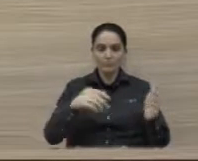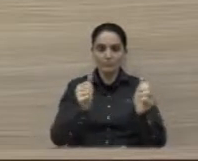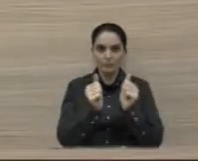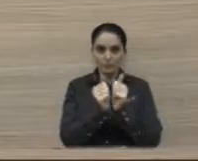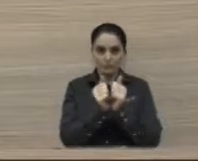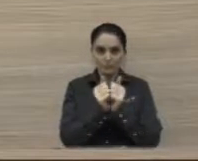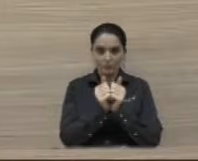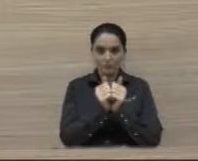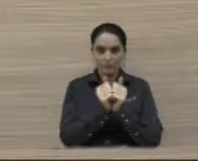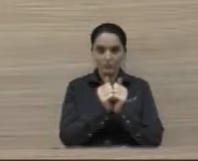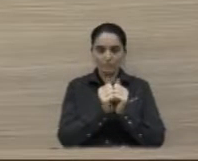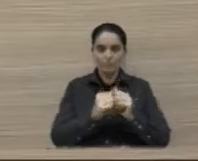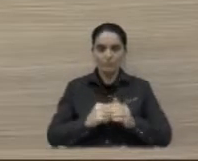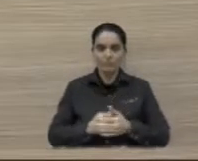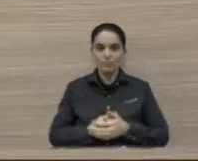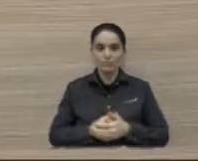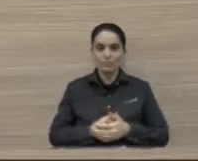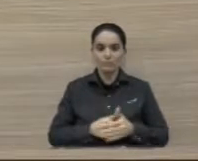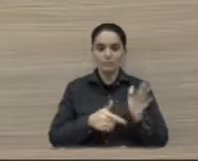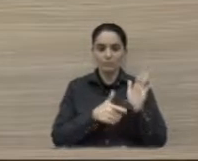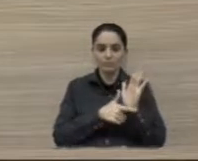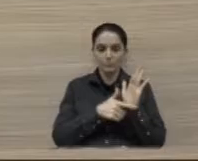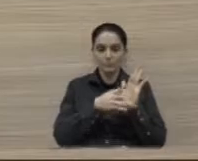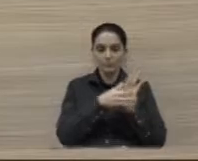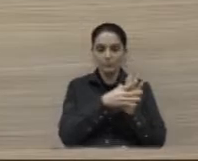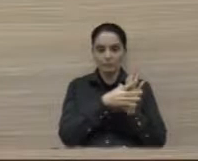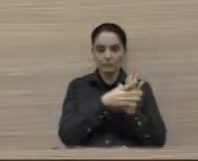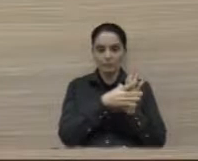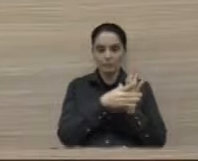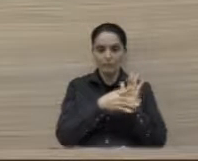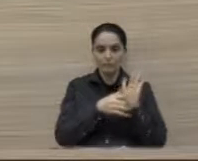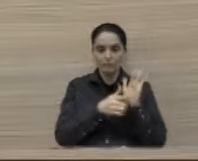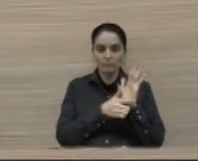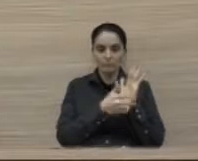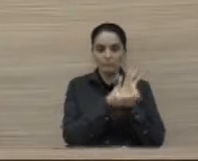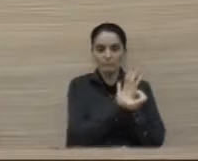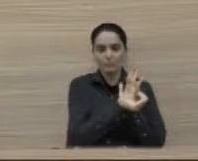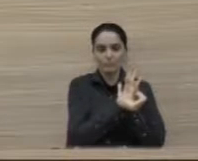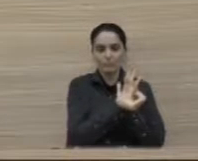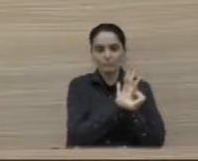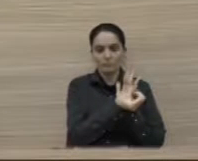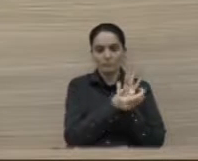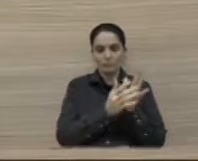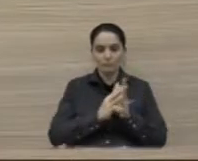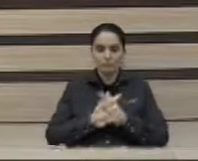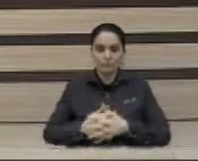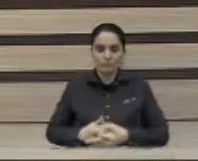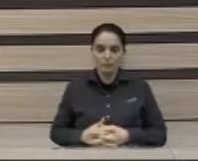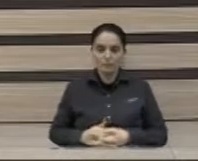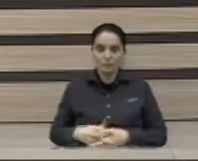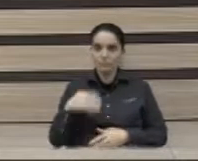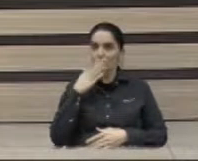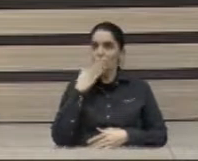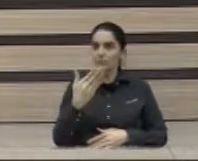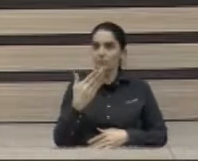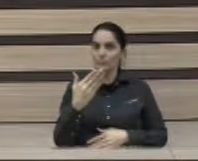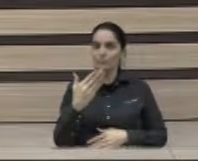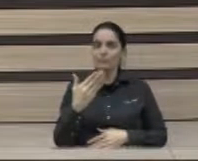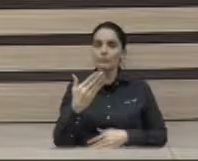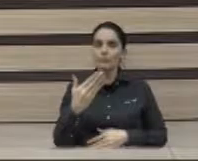também os itens 24º e 26º da pauta. O requerimento de Vossa Excelência há de